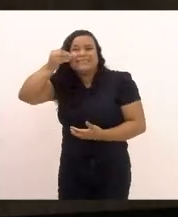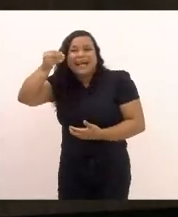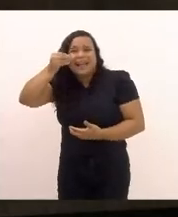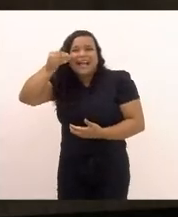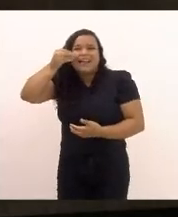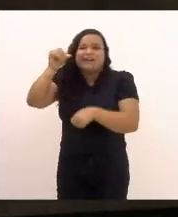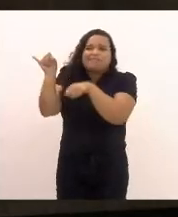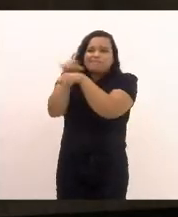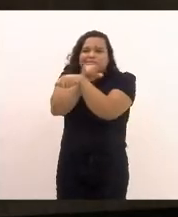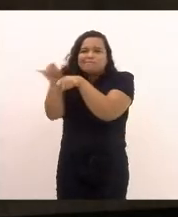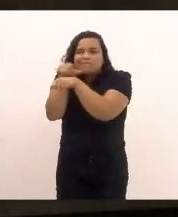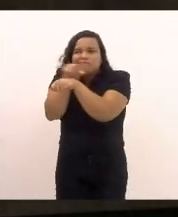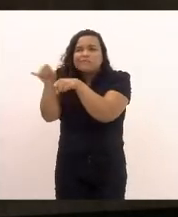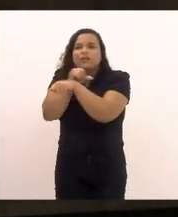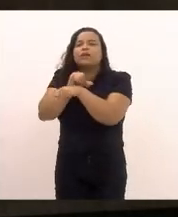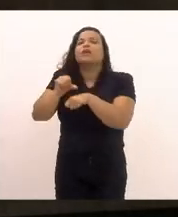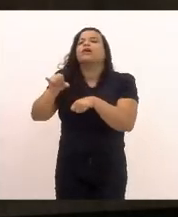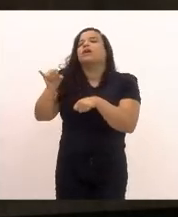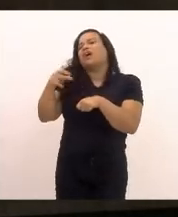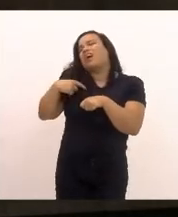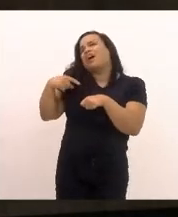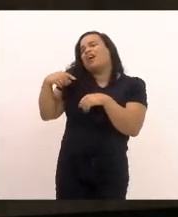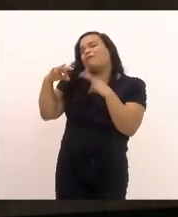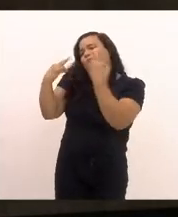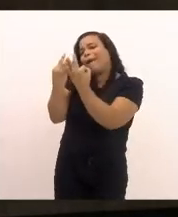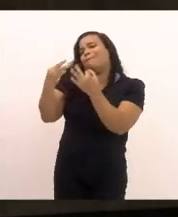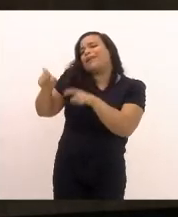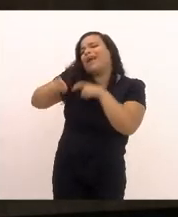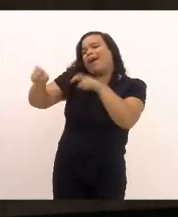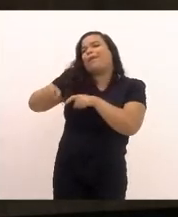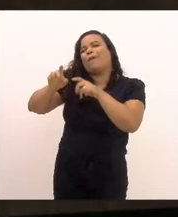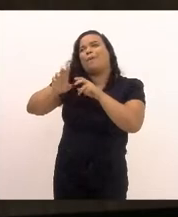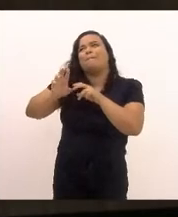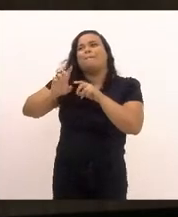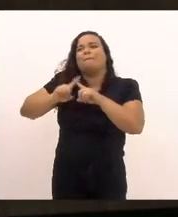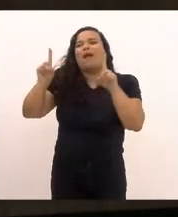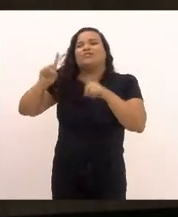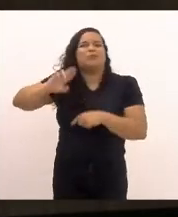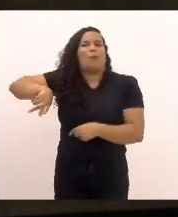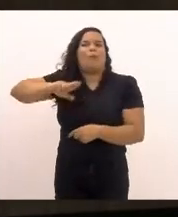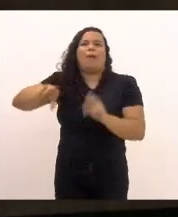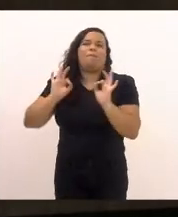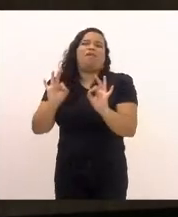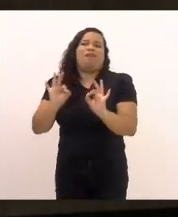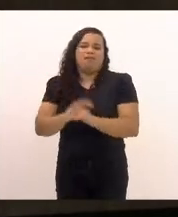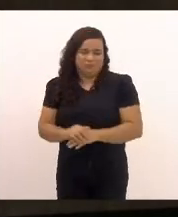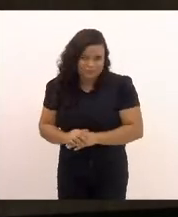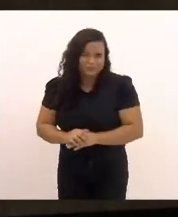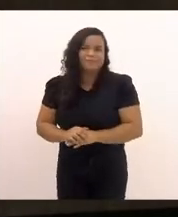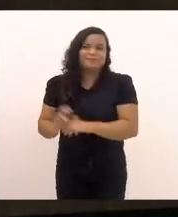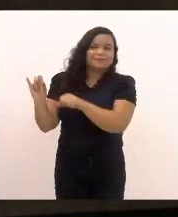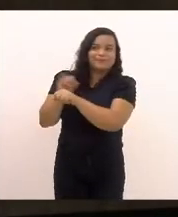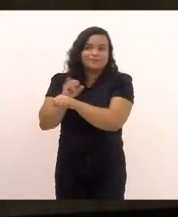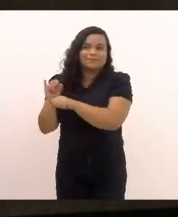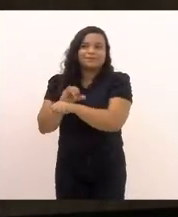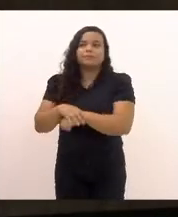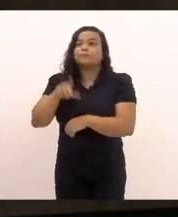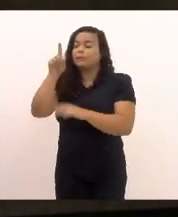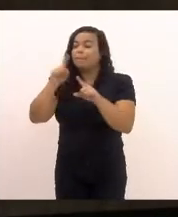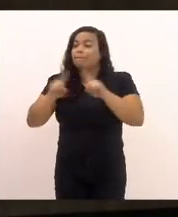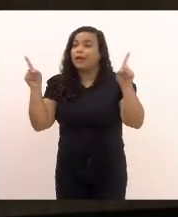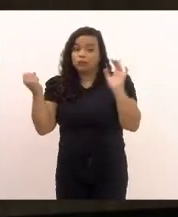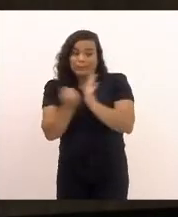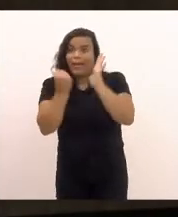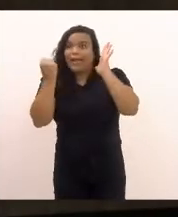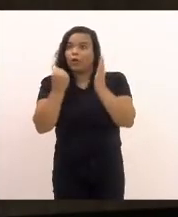fantasiar de agroindústria familiar, de agricultura orgânica e agroecológica, e, no entanto, esse selo de qualidade, esse